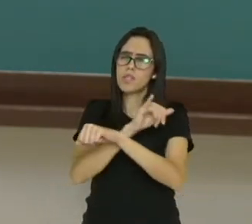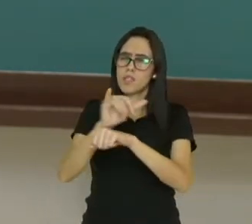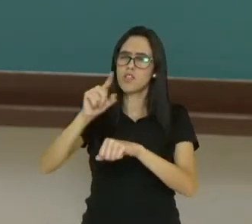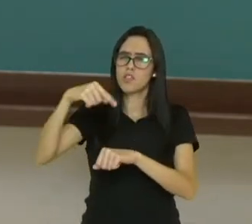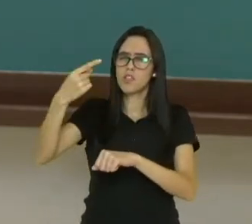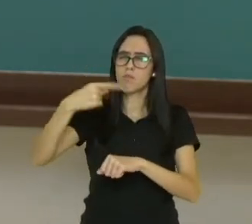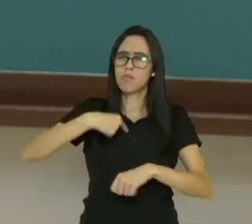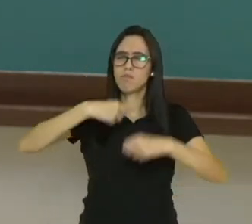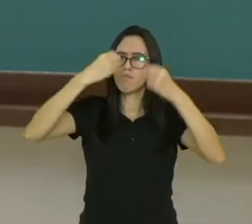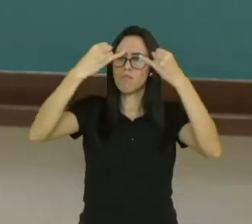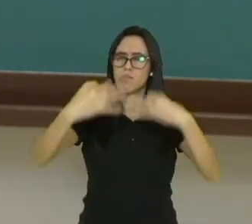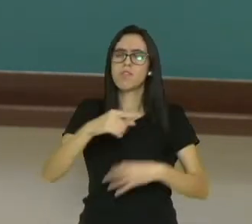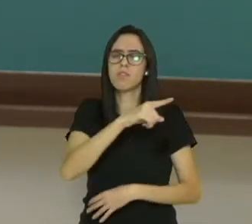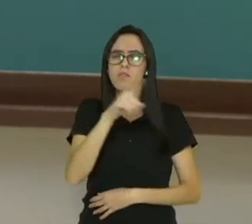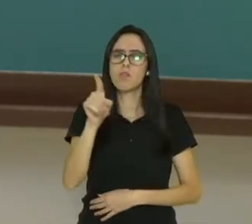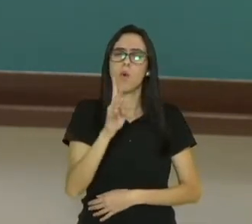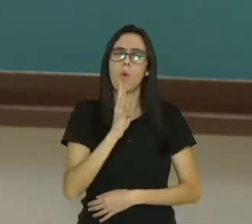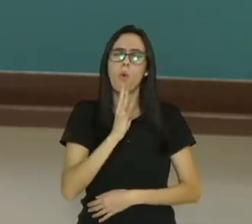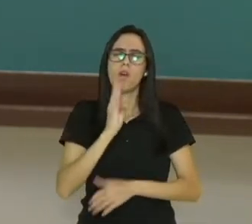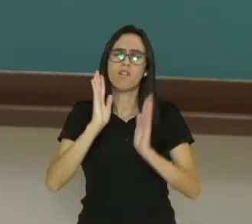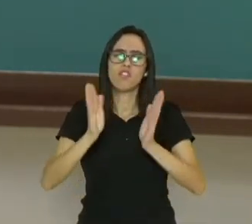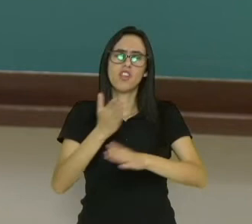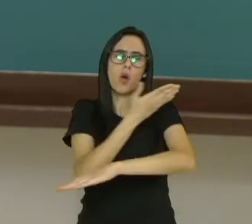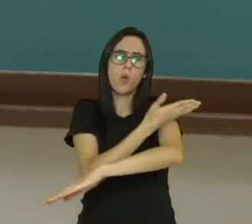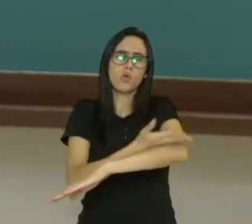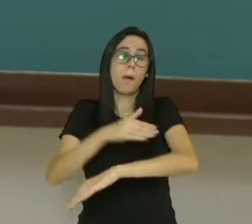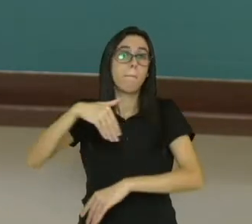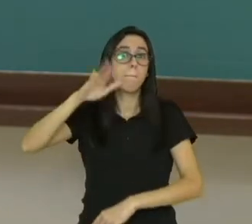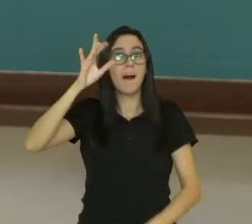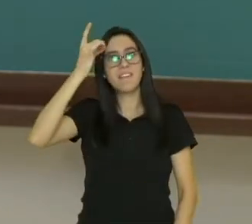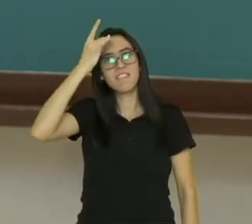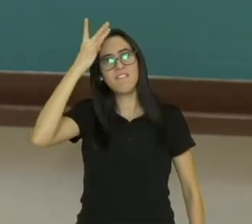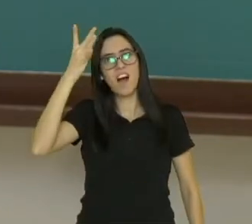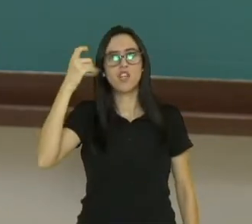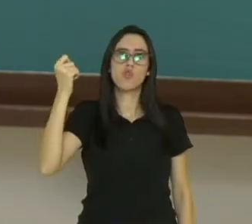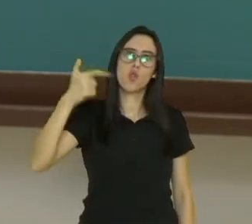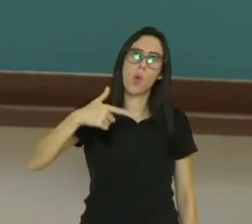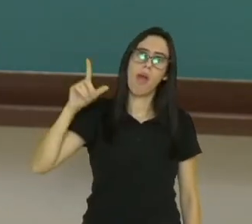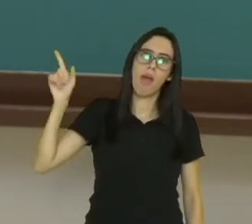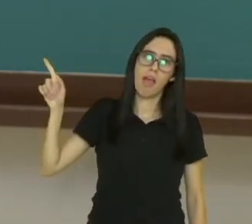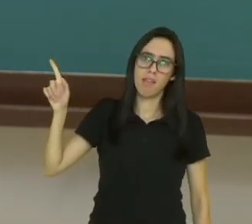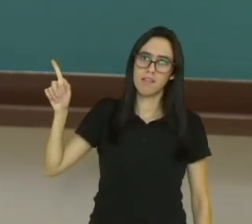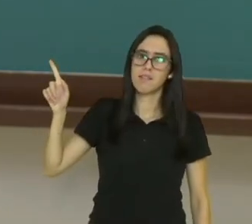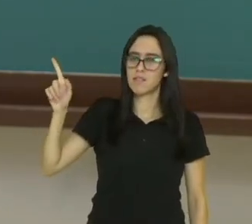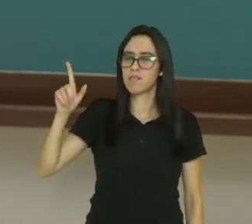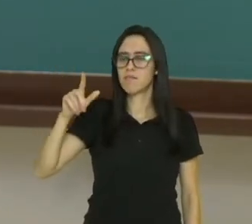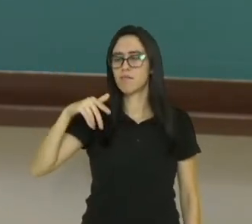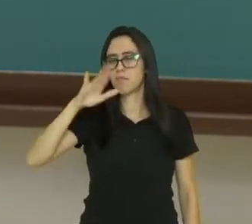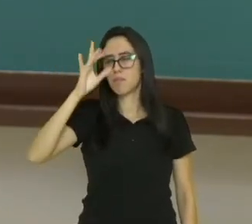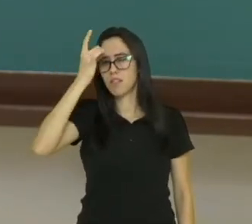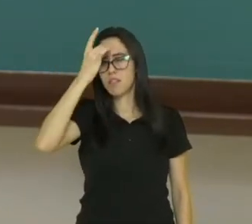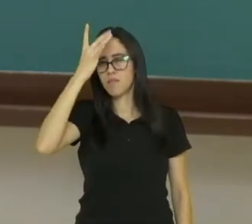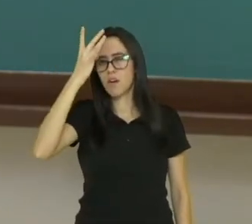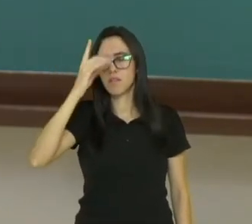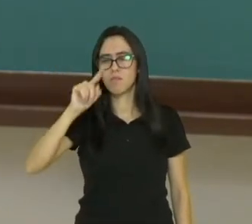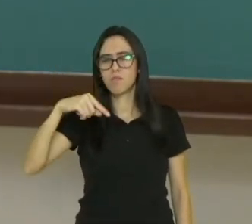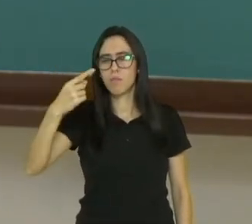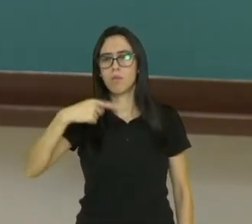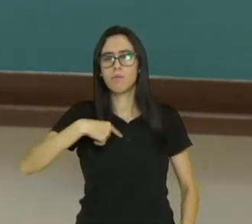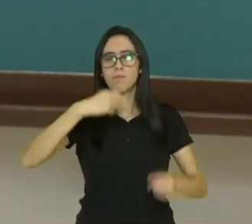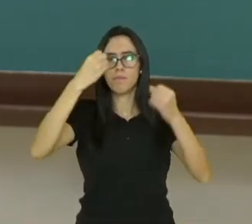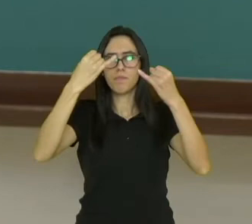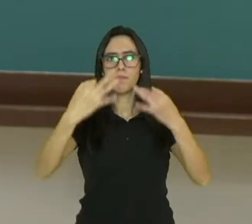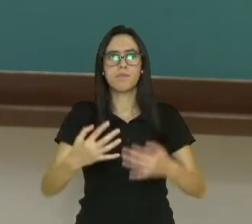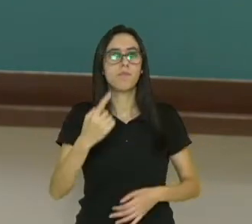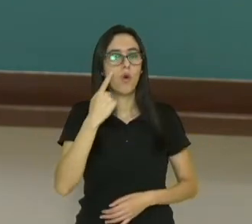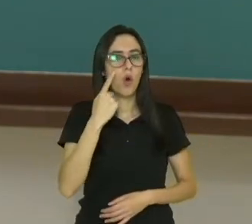faz, que vocês devem estar bem acostumados, que é mais fácil do que nós ficarmos escrevendo todos os múltiplos, né, dos números. Vamos